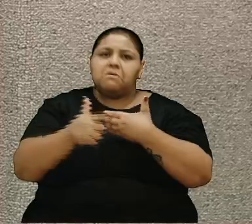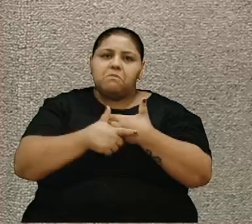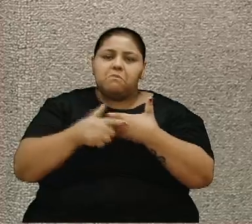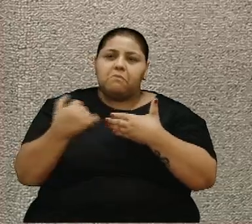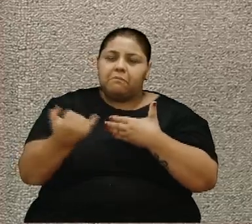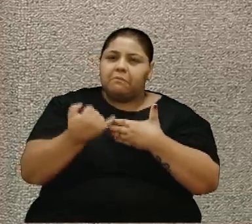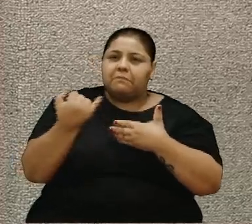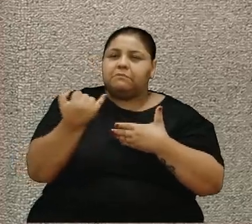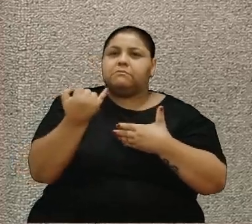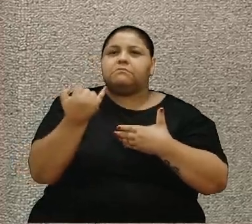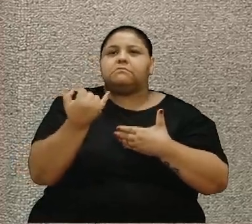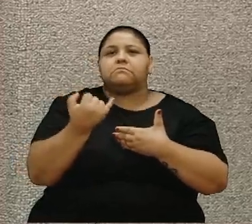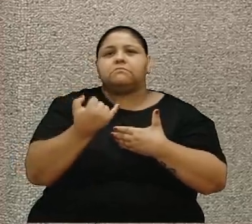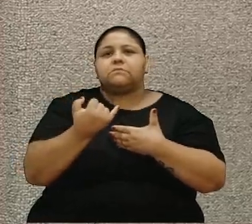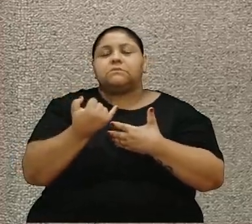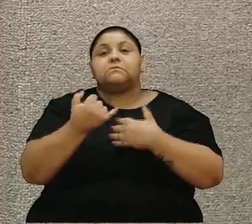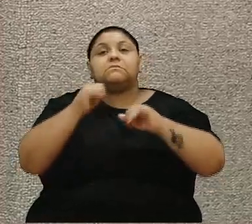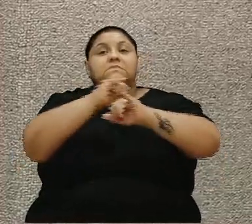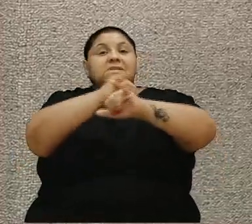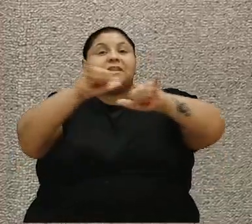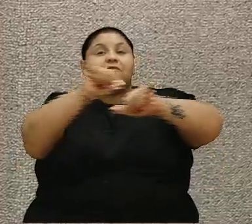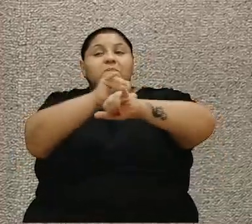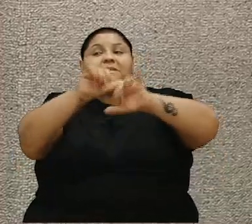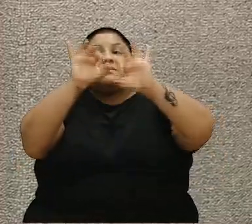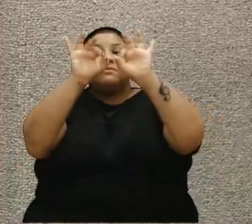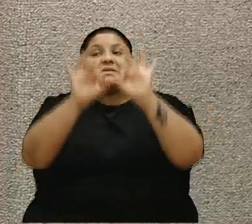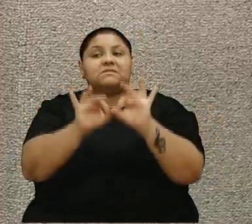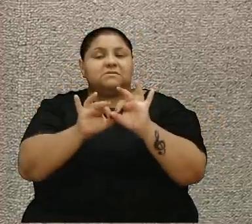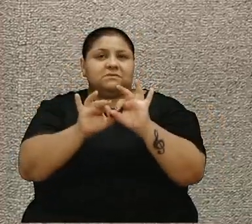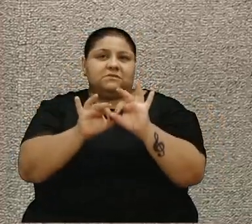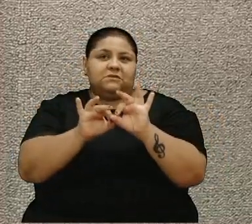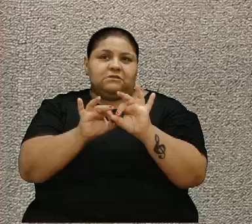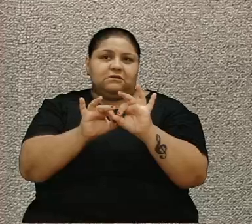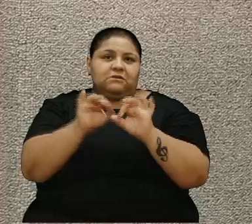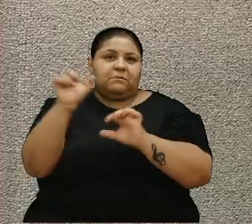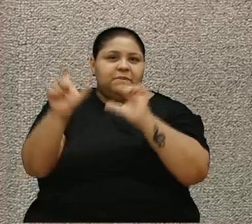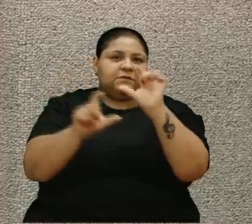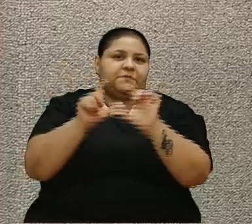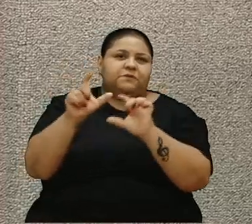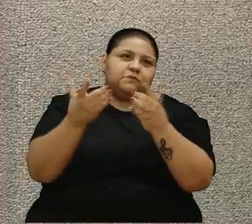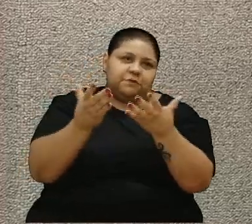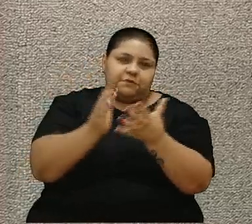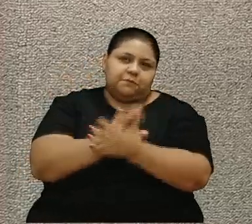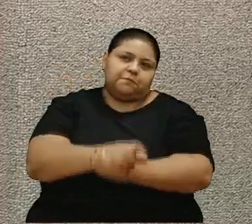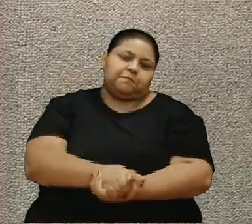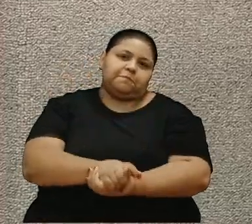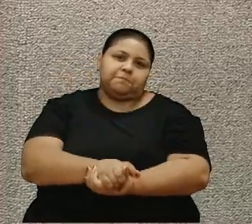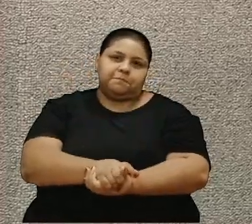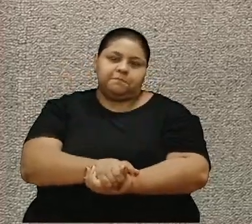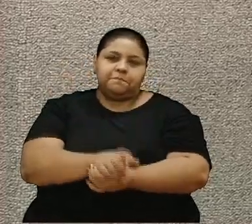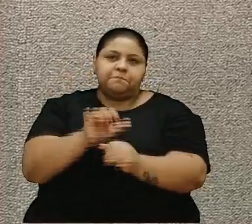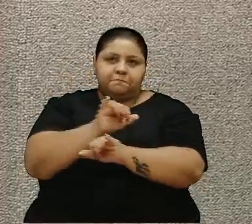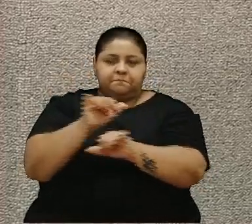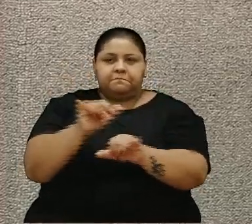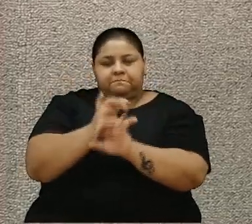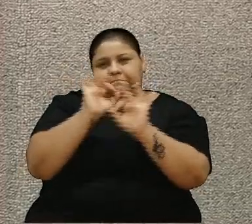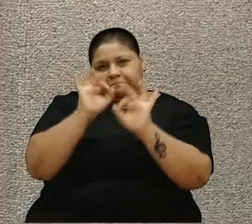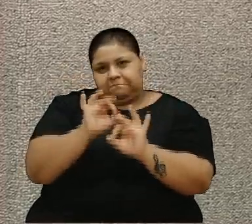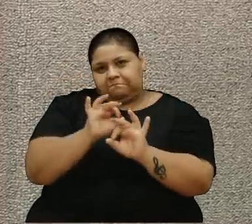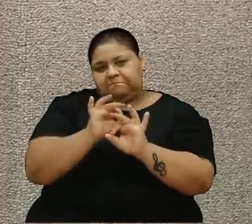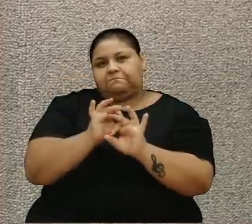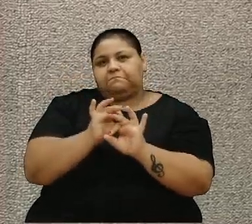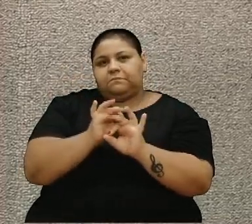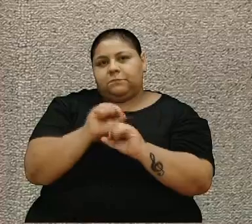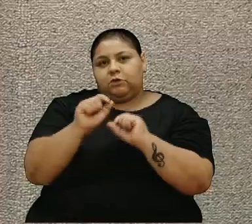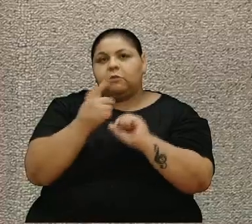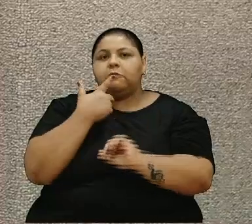ponto de vista de dar informações corretas para a cidadania. Né? Informações corretas. Lá, como